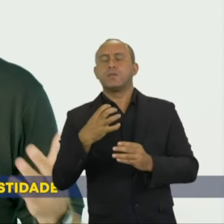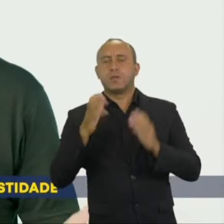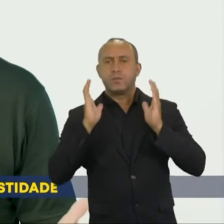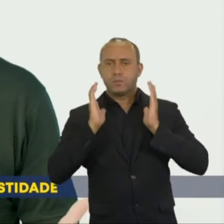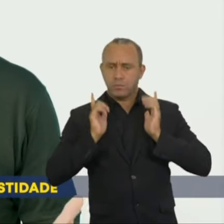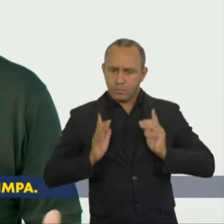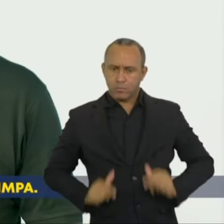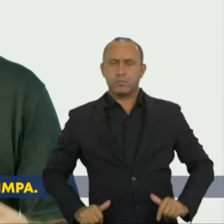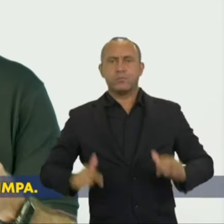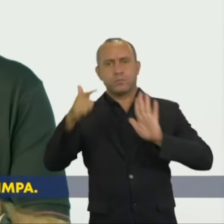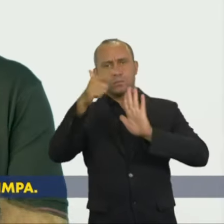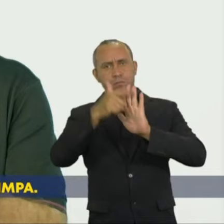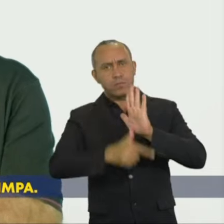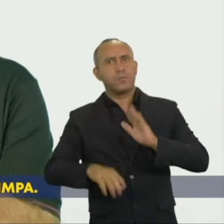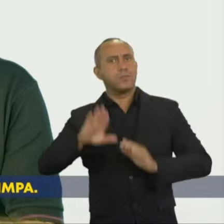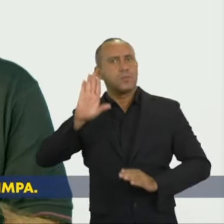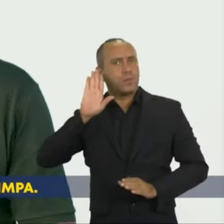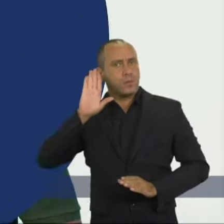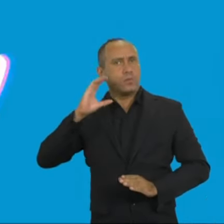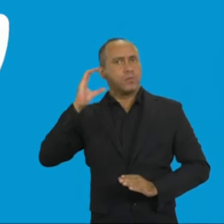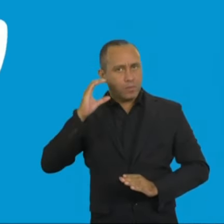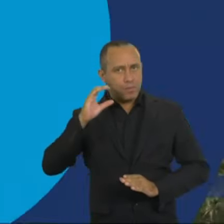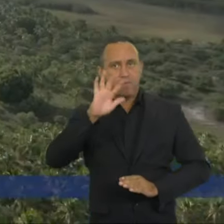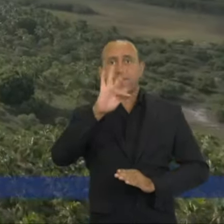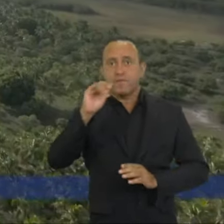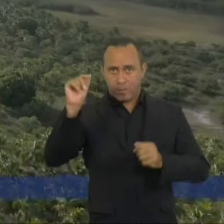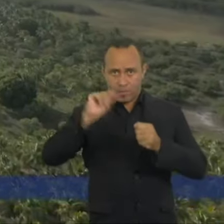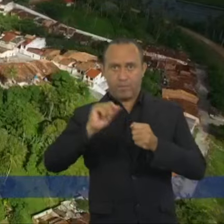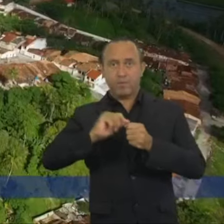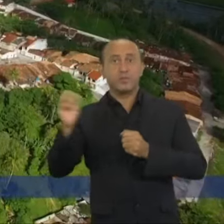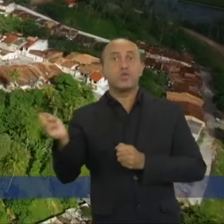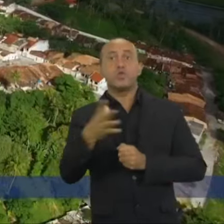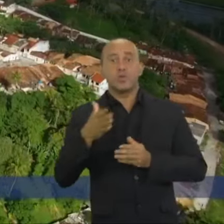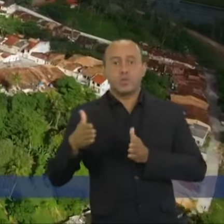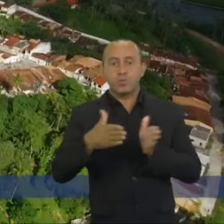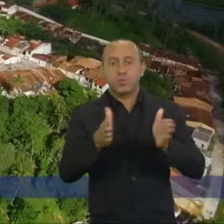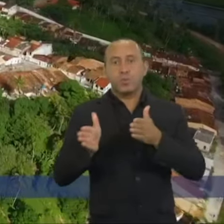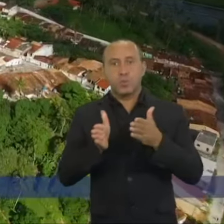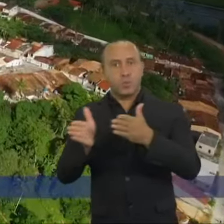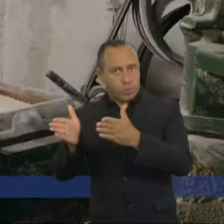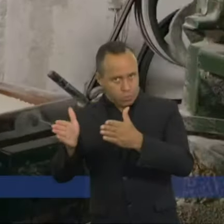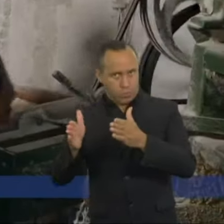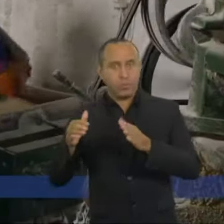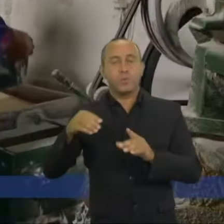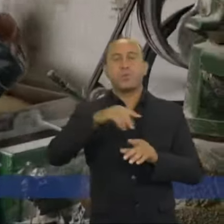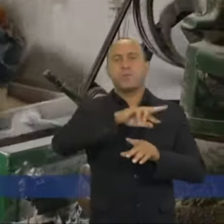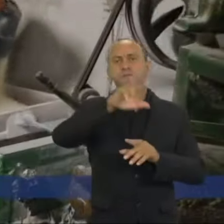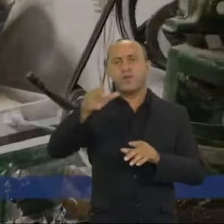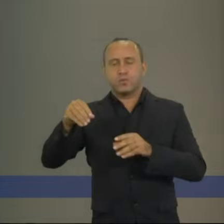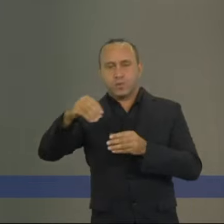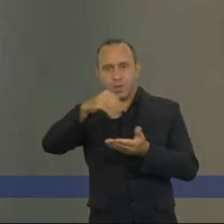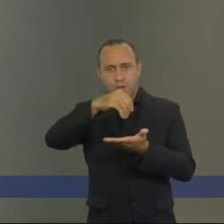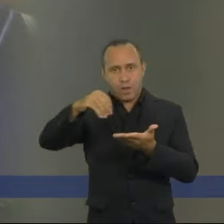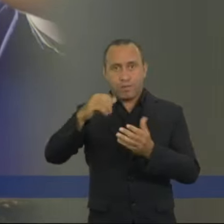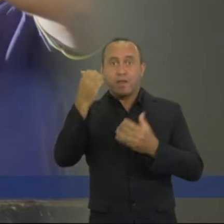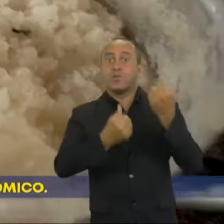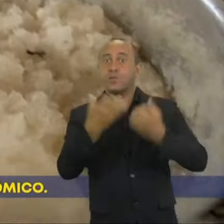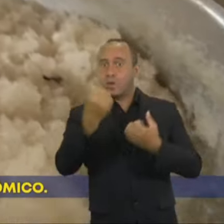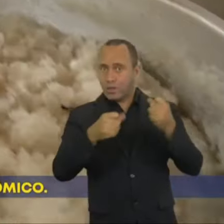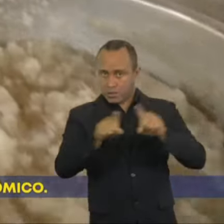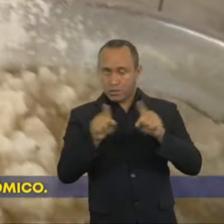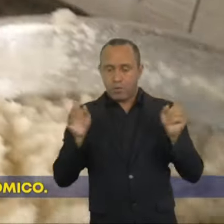sua honestidade e por ser um candidato ficha limpa. Fábio vai criar novas rotas turísticas, como a Rota da Farinha e Rota do